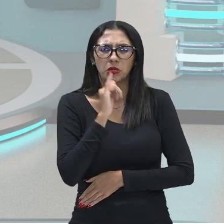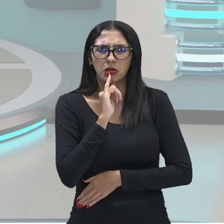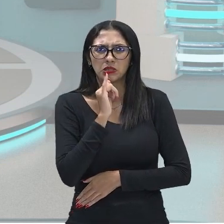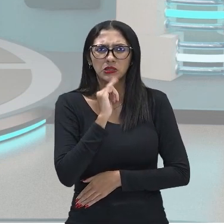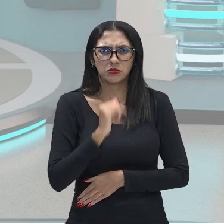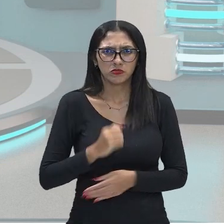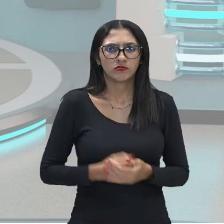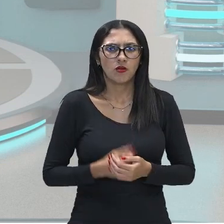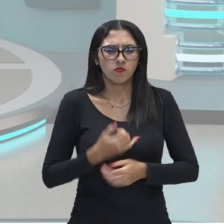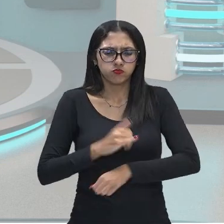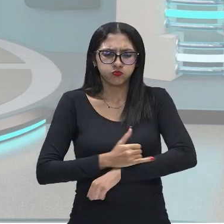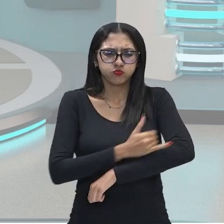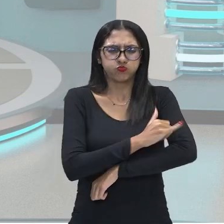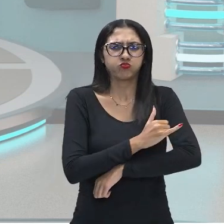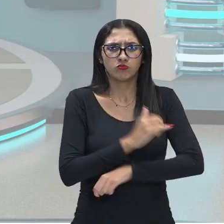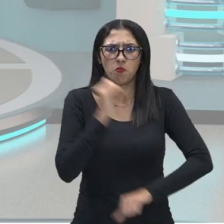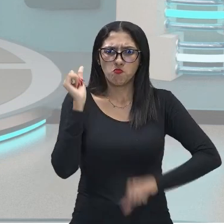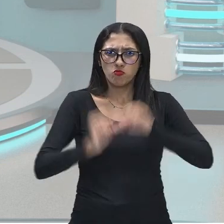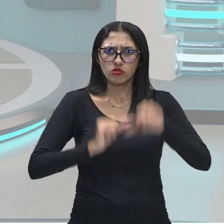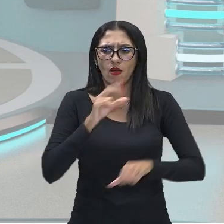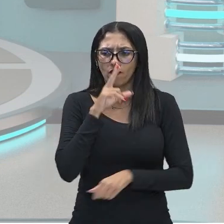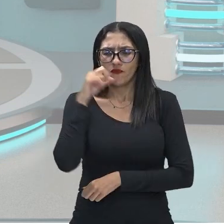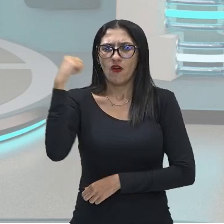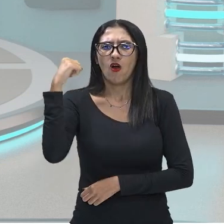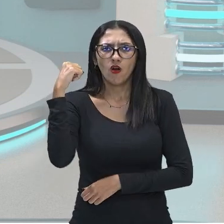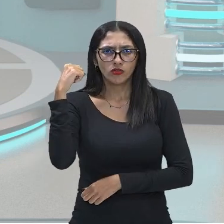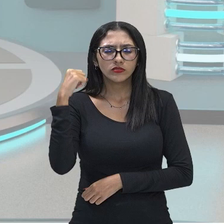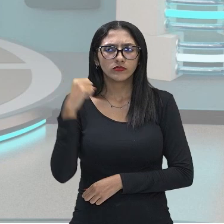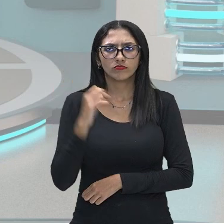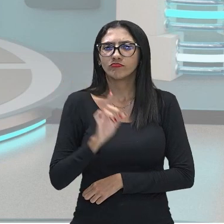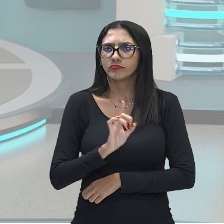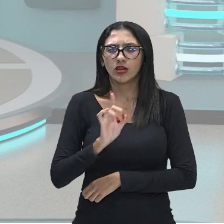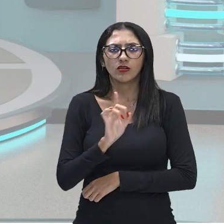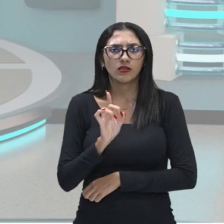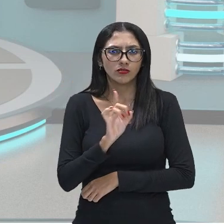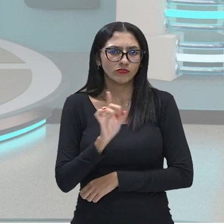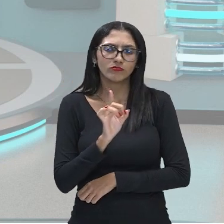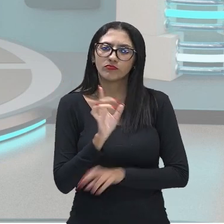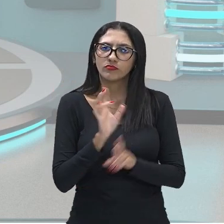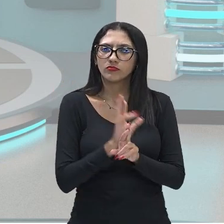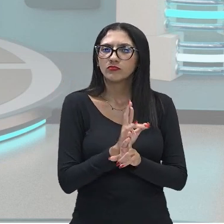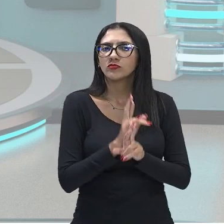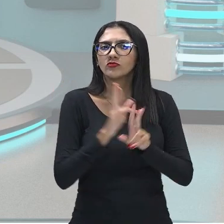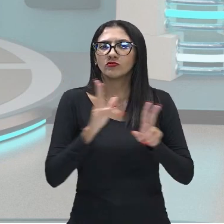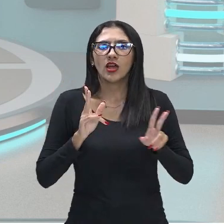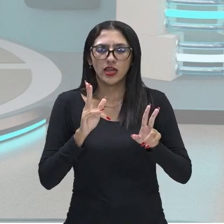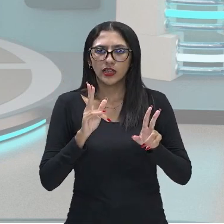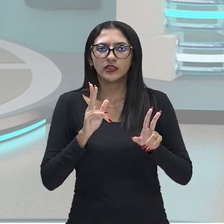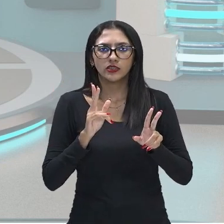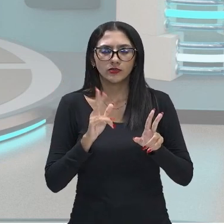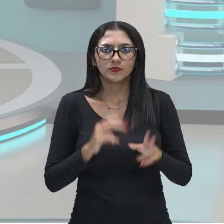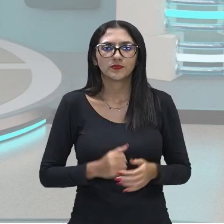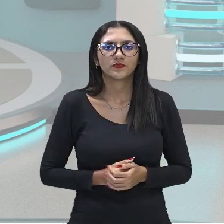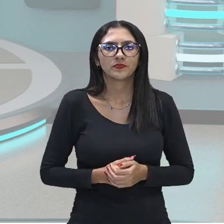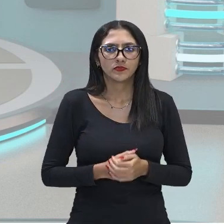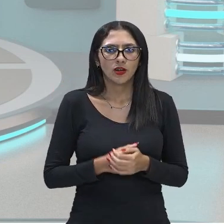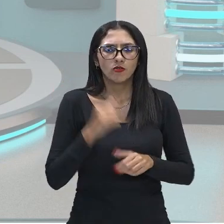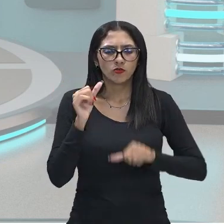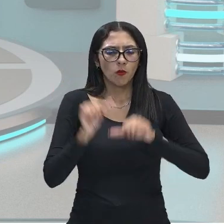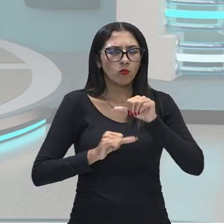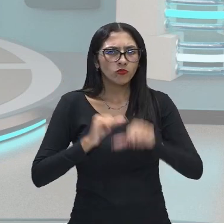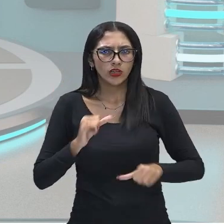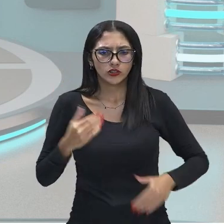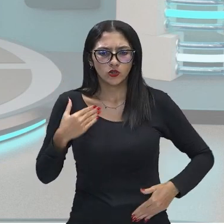substituída pela massa muscular ou a estrutura que a gordura proporcionou vai ali ser ocupada por e